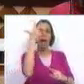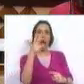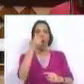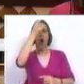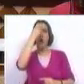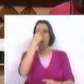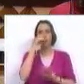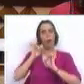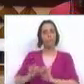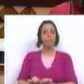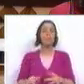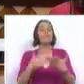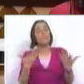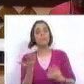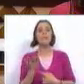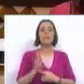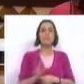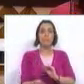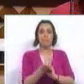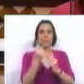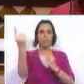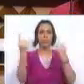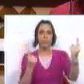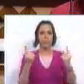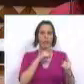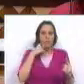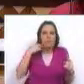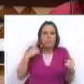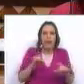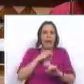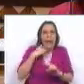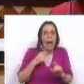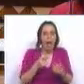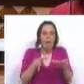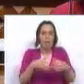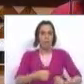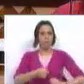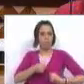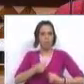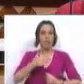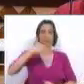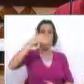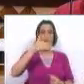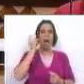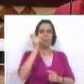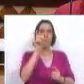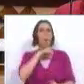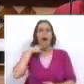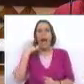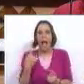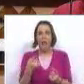ou histórico, bem como exemplares isolados de espécies vegetais que, pelo seu porte, idade ou raridade,